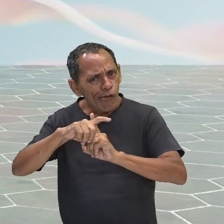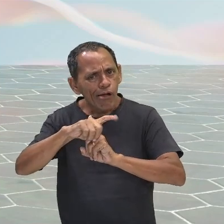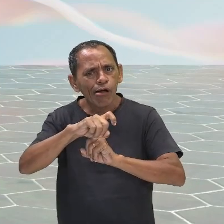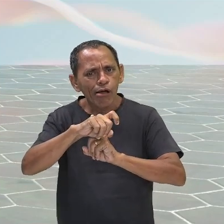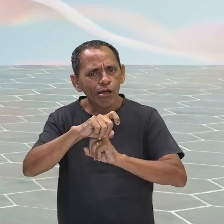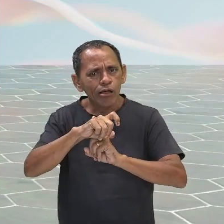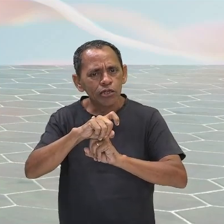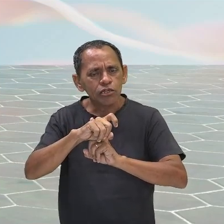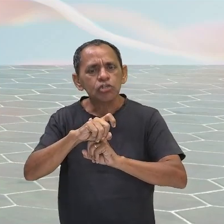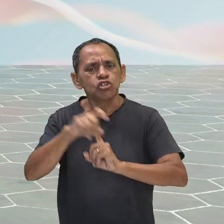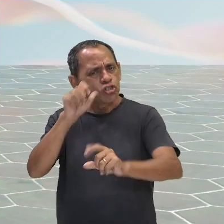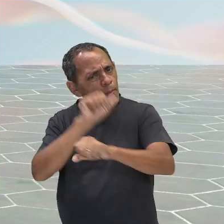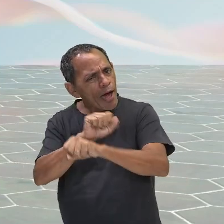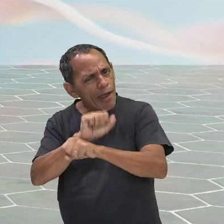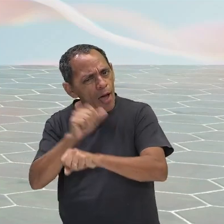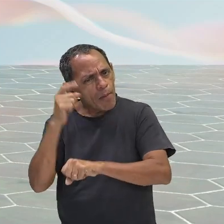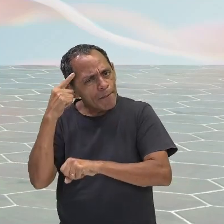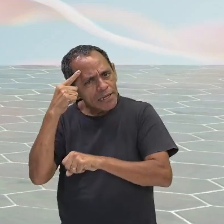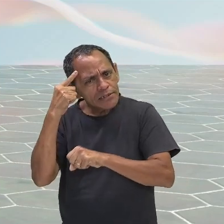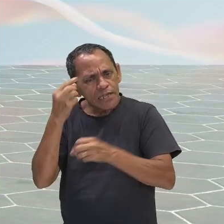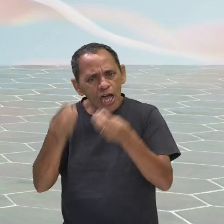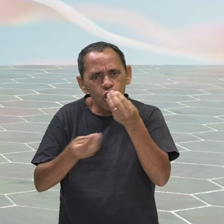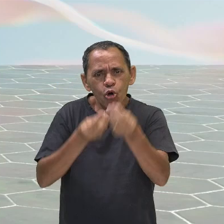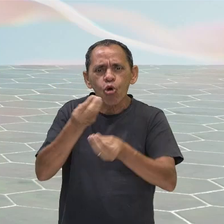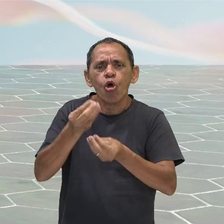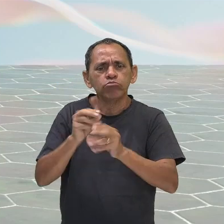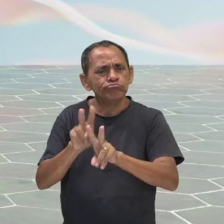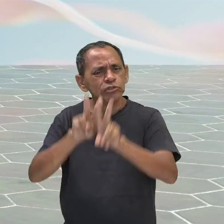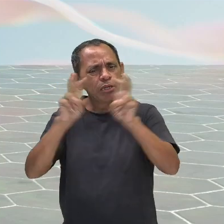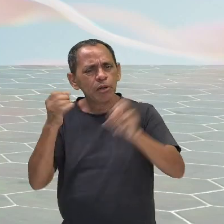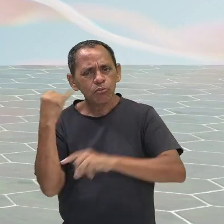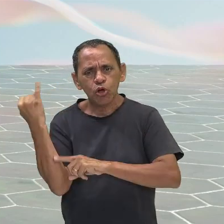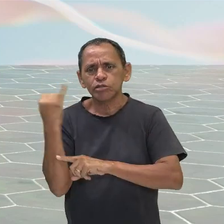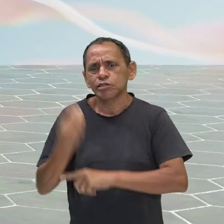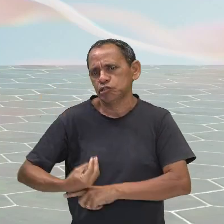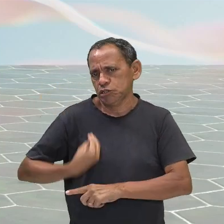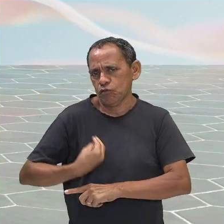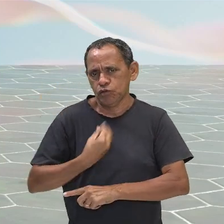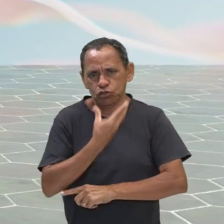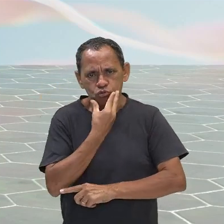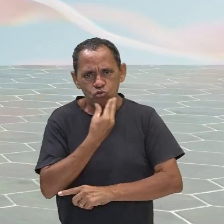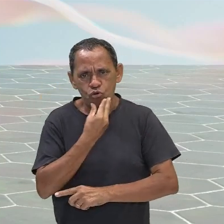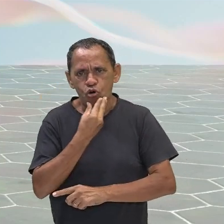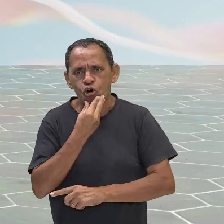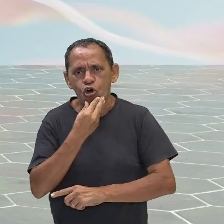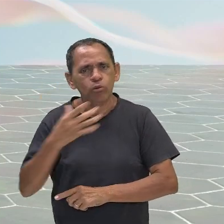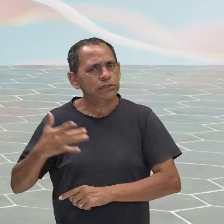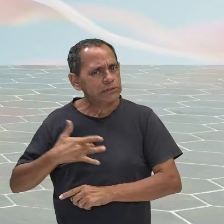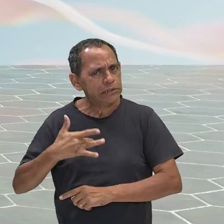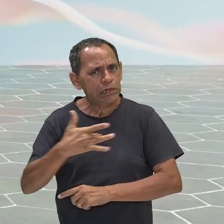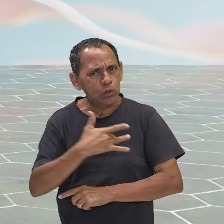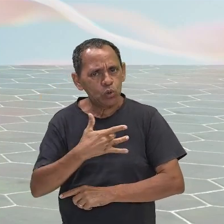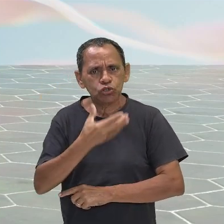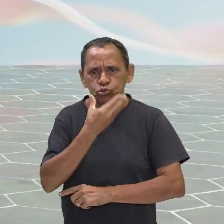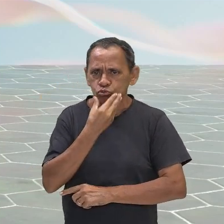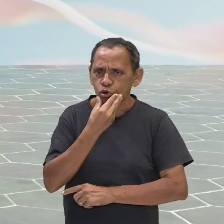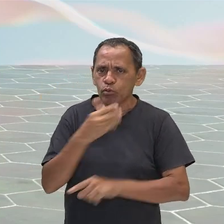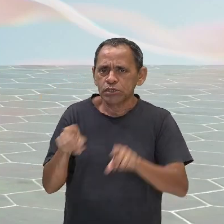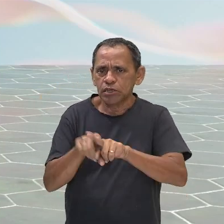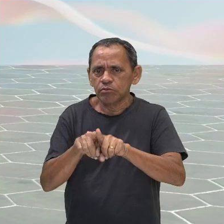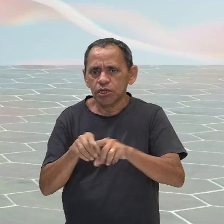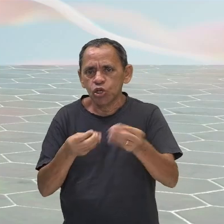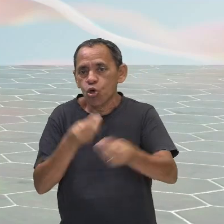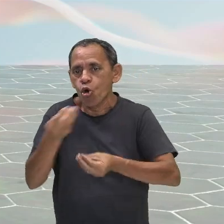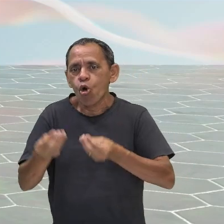sobre isso? Né? É um assunto tão importante na vida masculina, na saúde do homem, né?